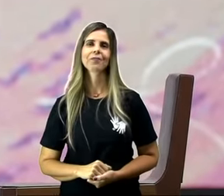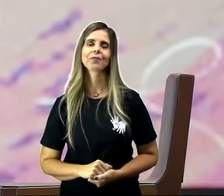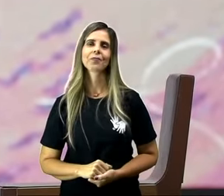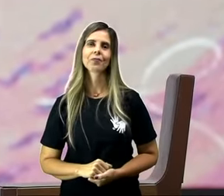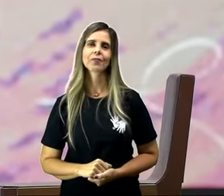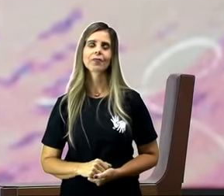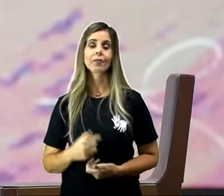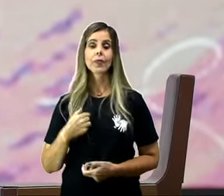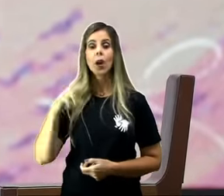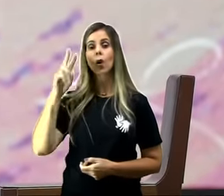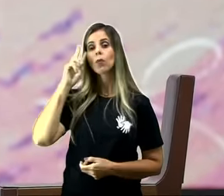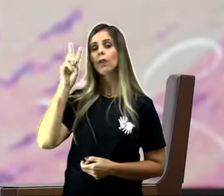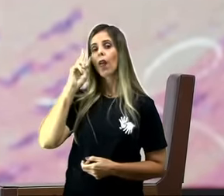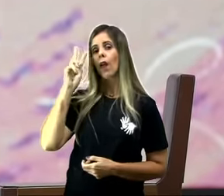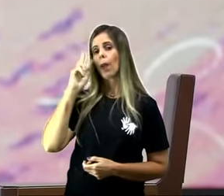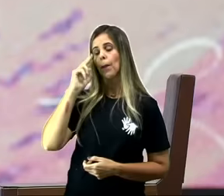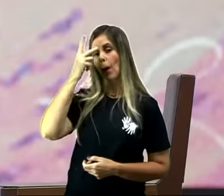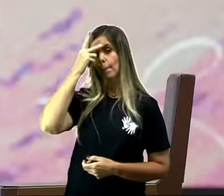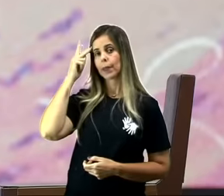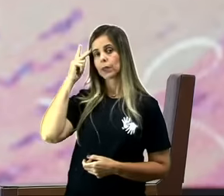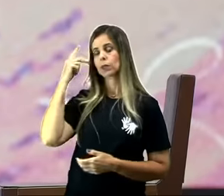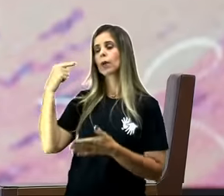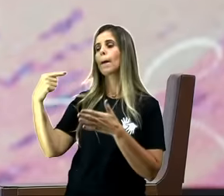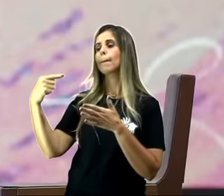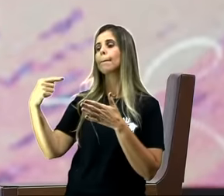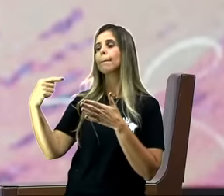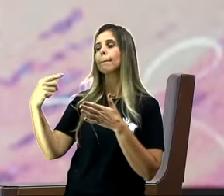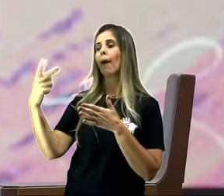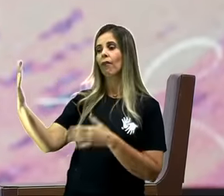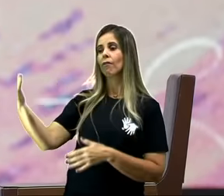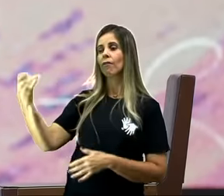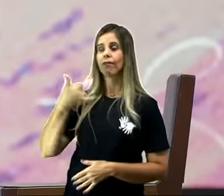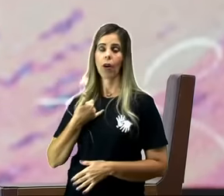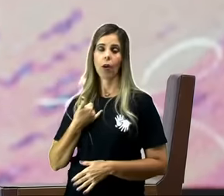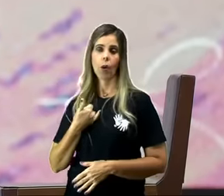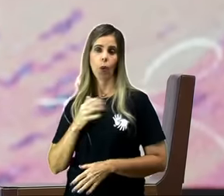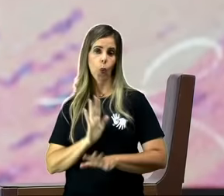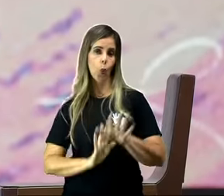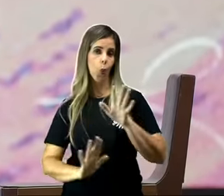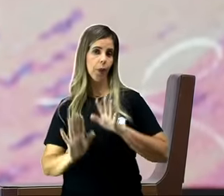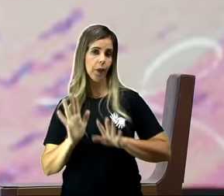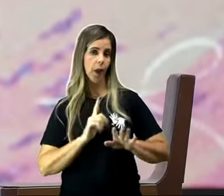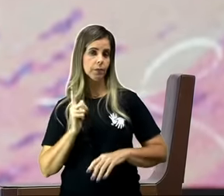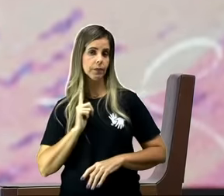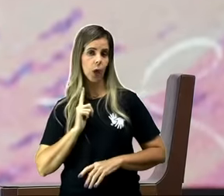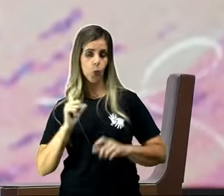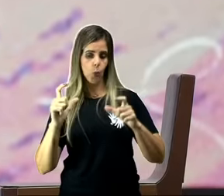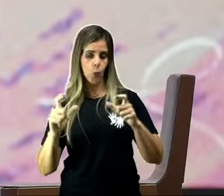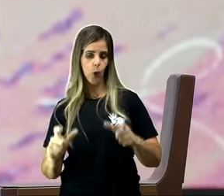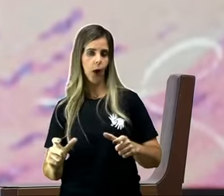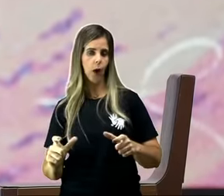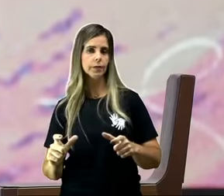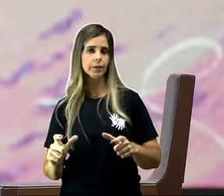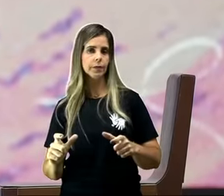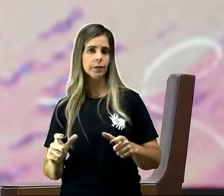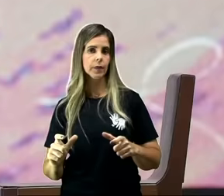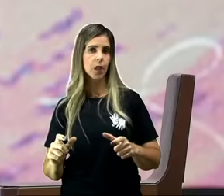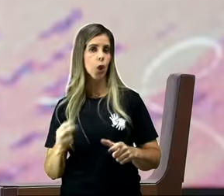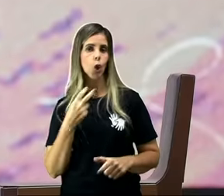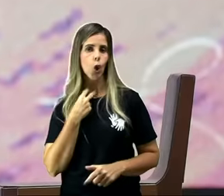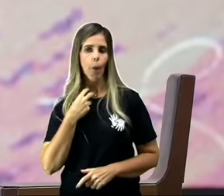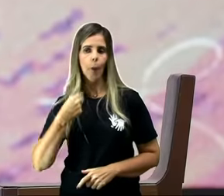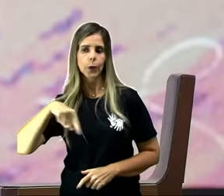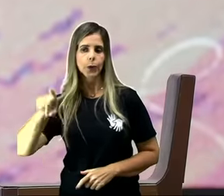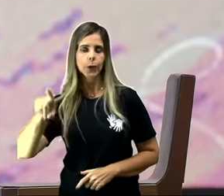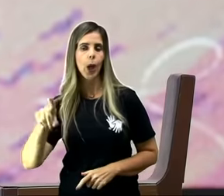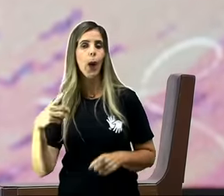Eu lembro quando uma vez uma pessoa falou comigo assim: pastor, cuidado, tem lugares que a gente não pode ir não, porque é complicado assim, sabe? A